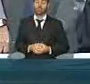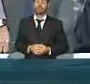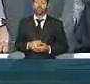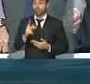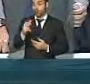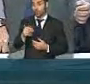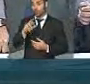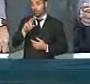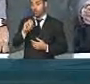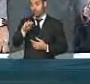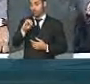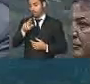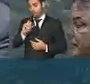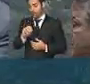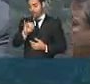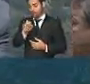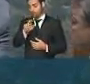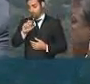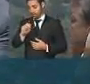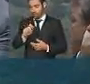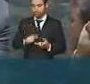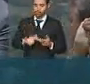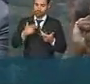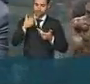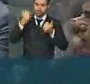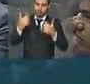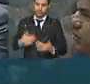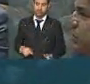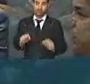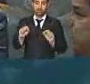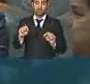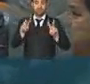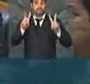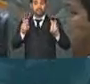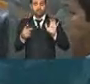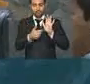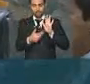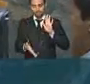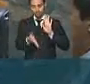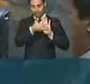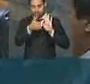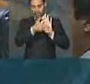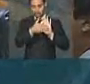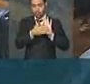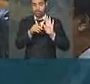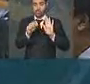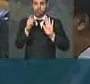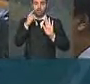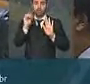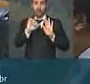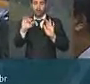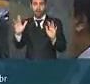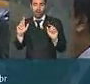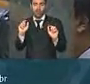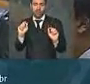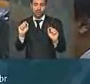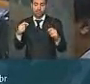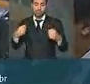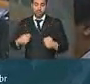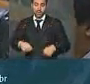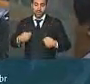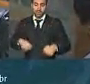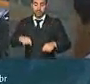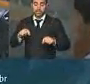jucai a vossa excelência uma ponderação com relação a esta proposta que obviamente deve ser